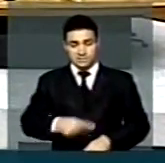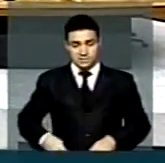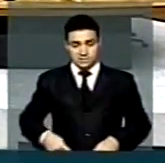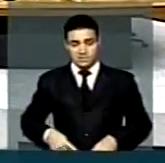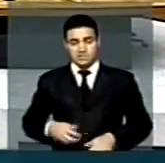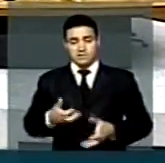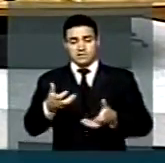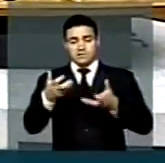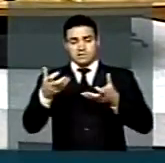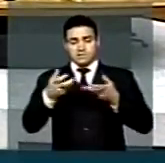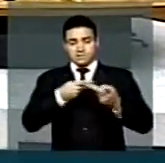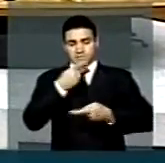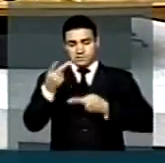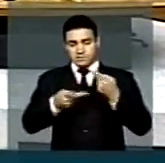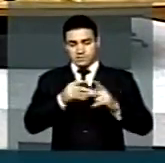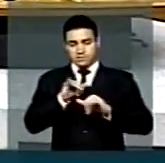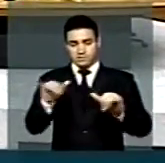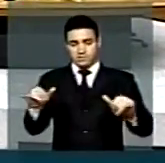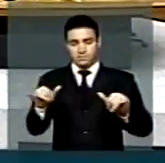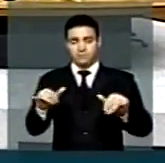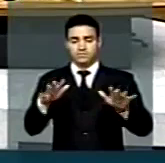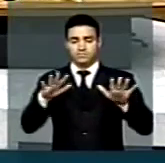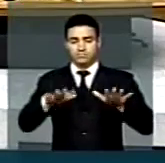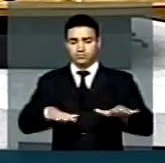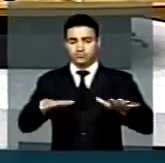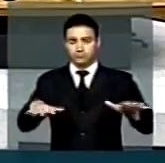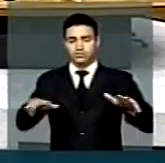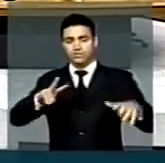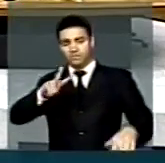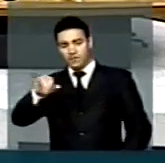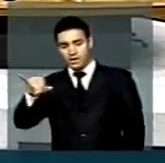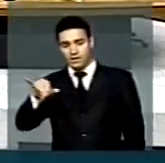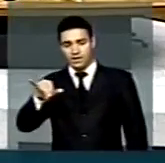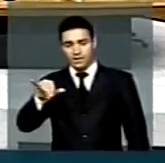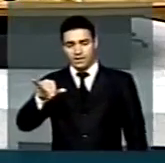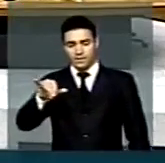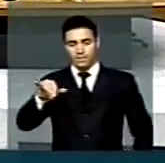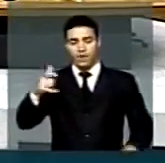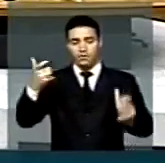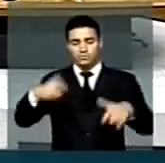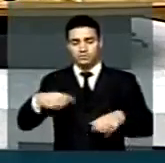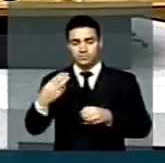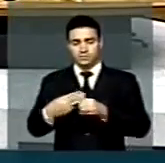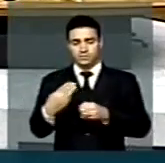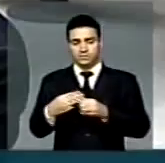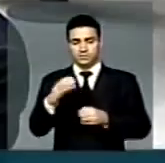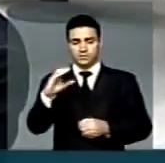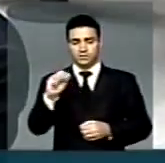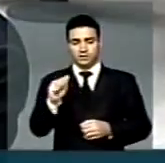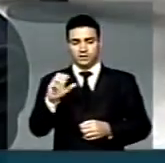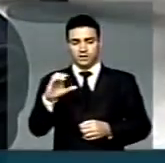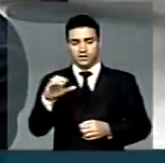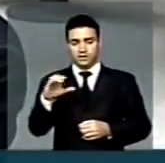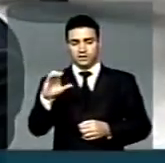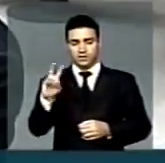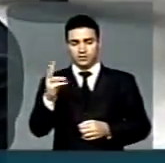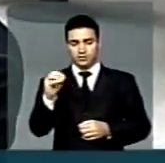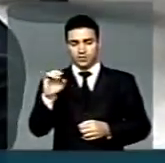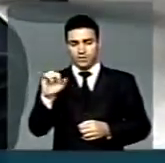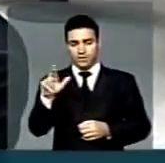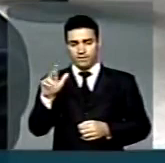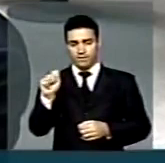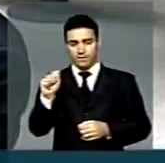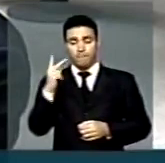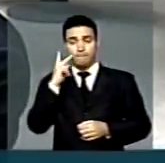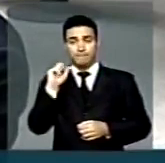aqui registrar uma mobilização que vai estar ocorrendo no município de Cachoeiras de Macacu para tratar